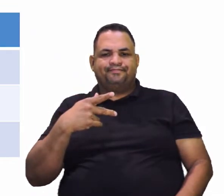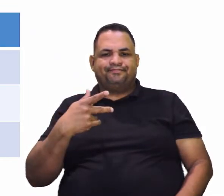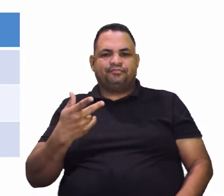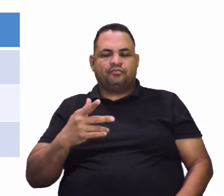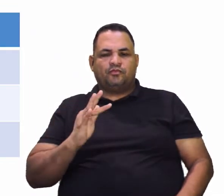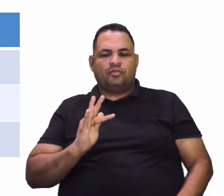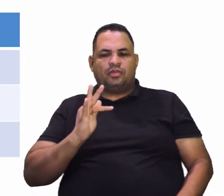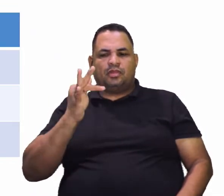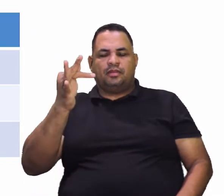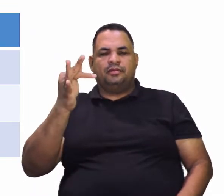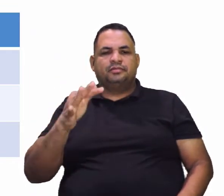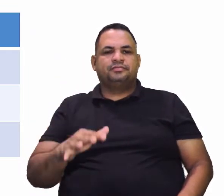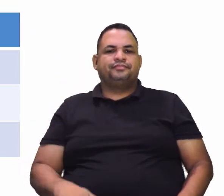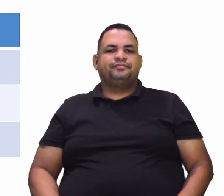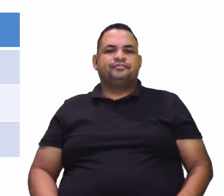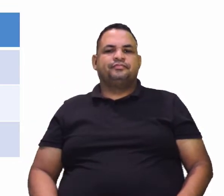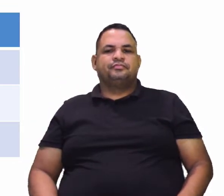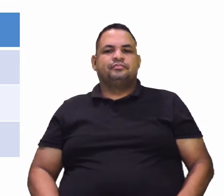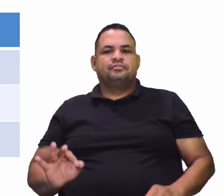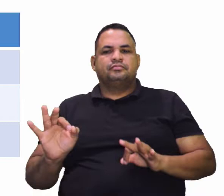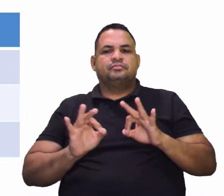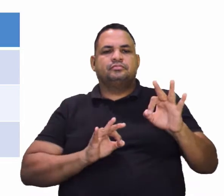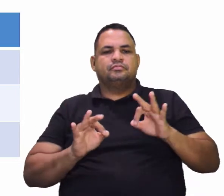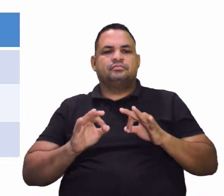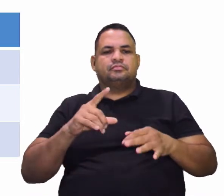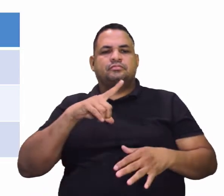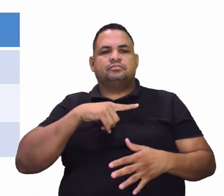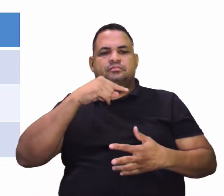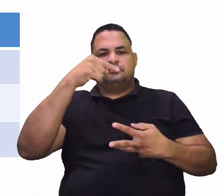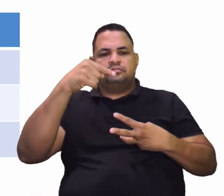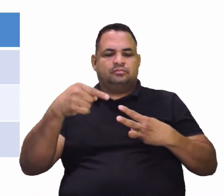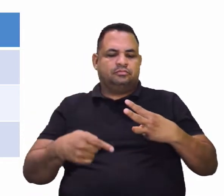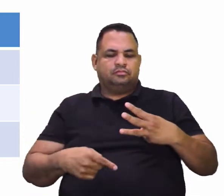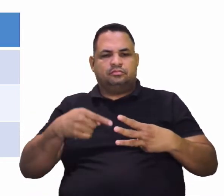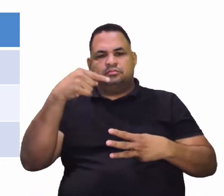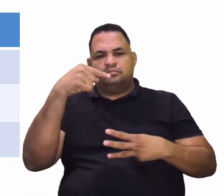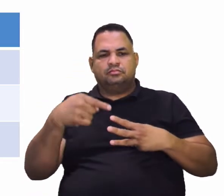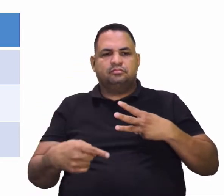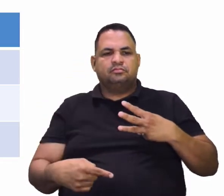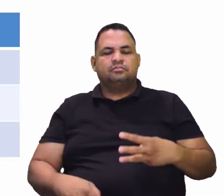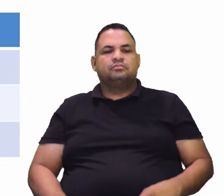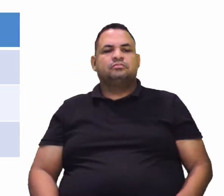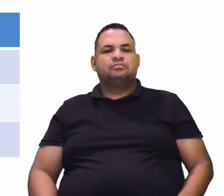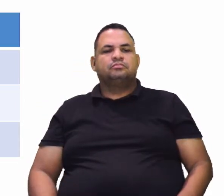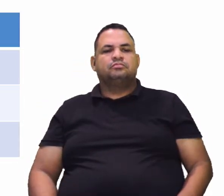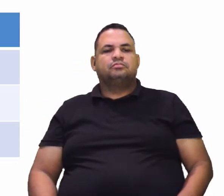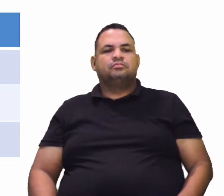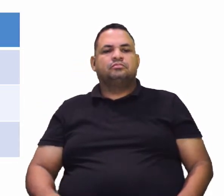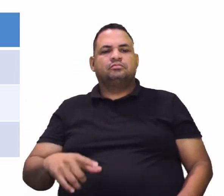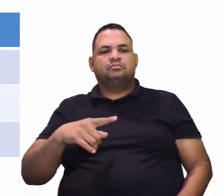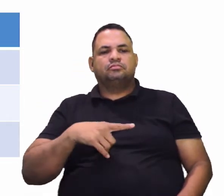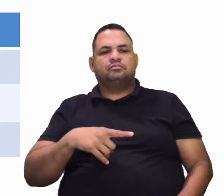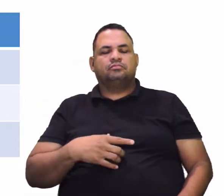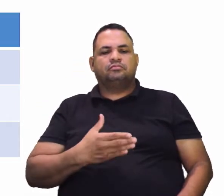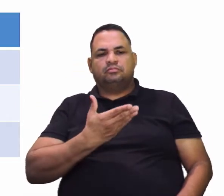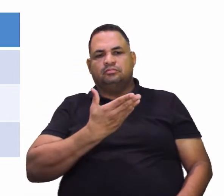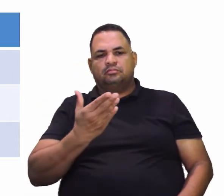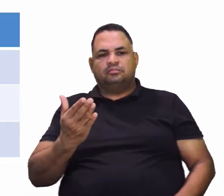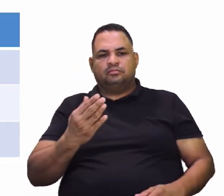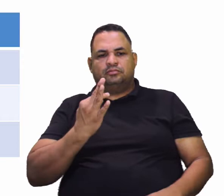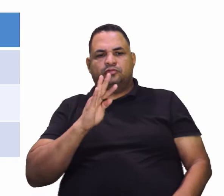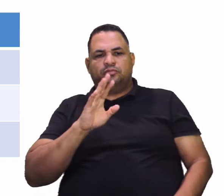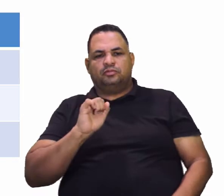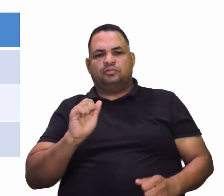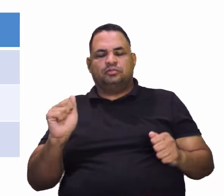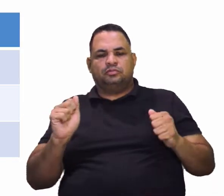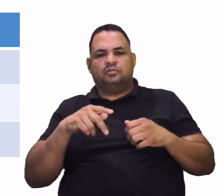referirmos ao futuro, essa construção é composta por 3 elementos. To be,